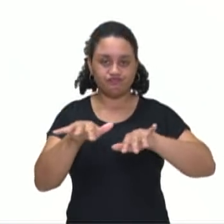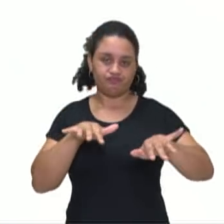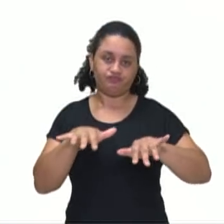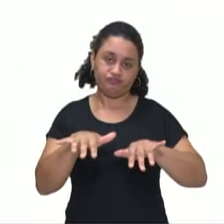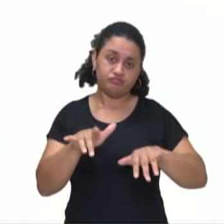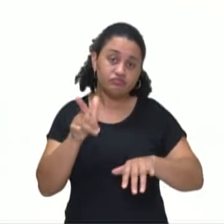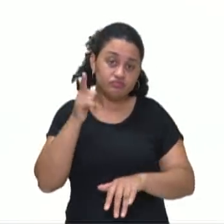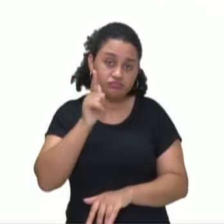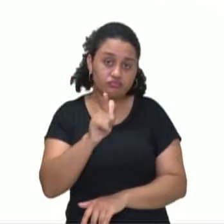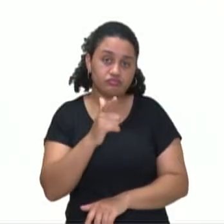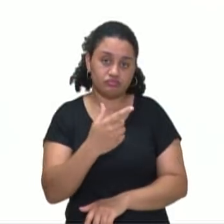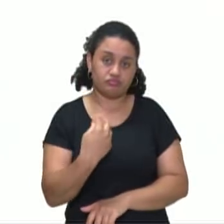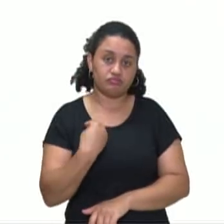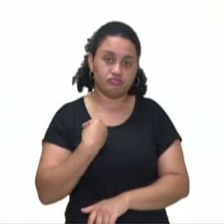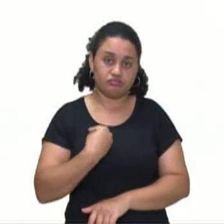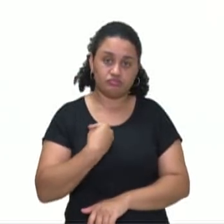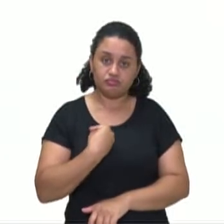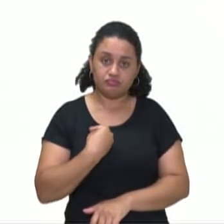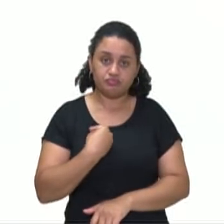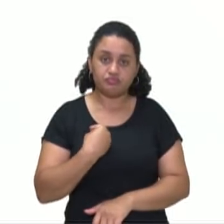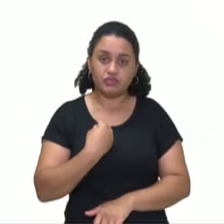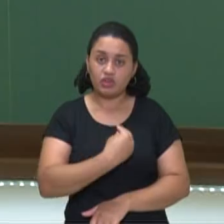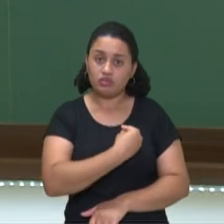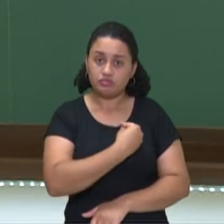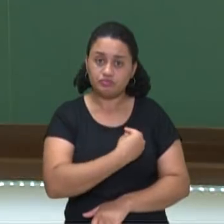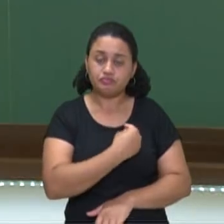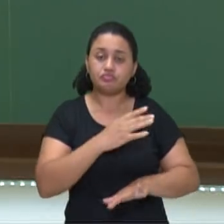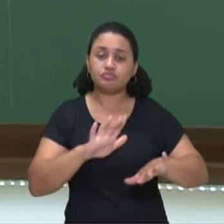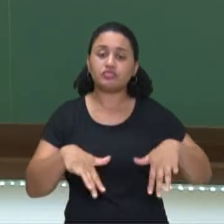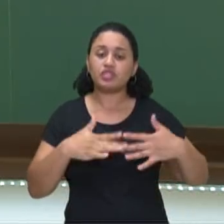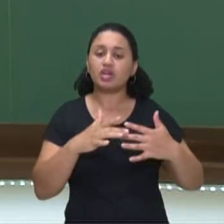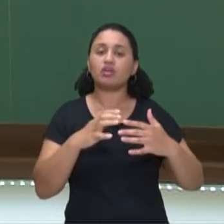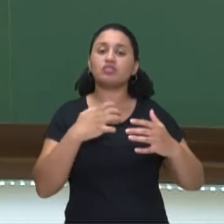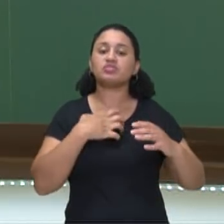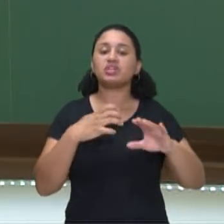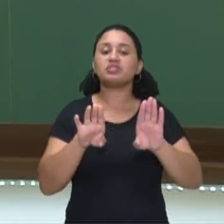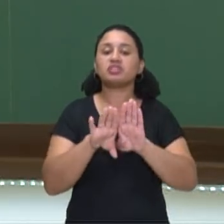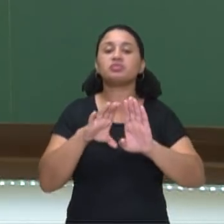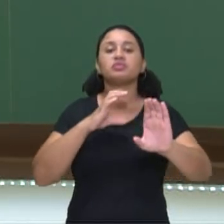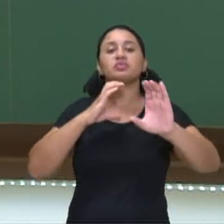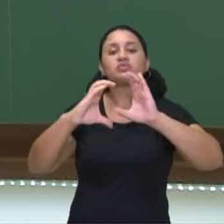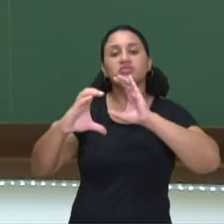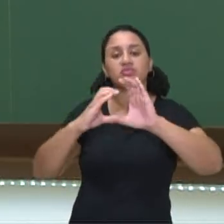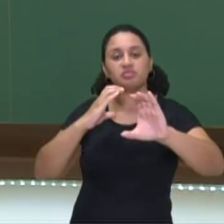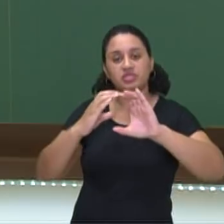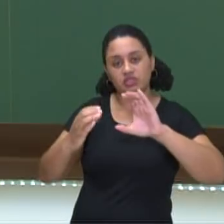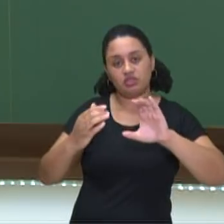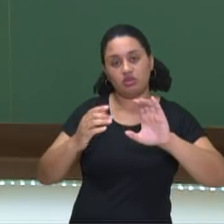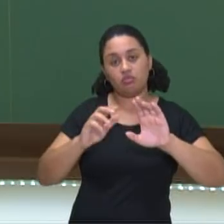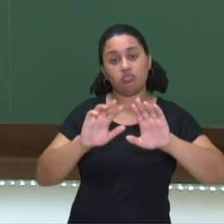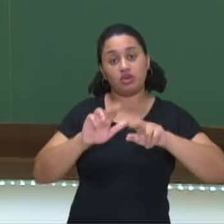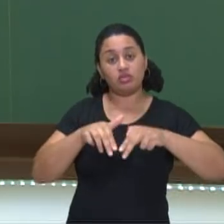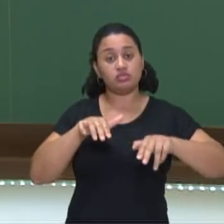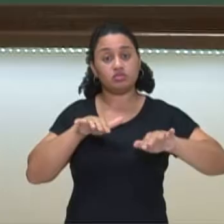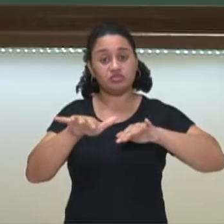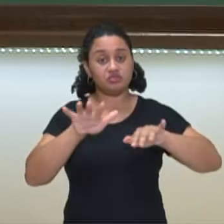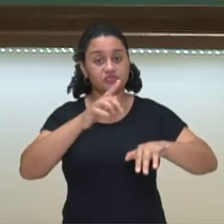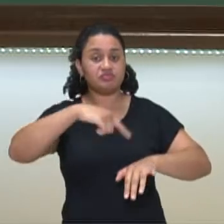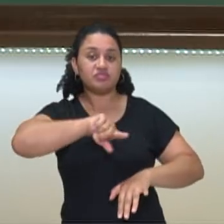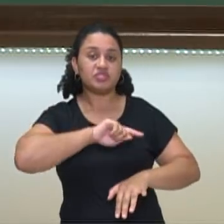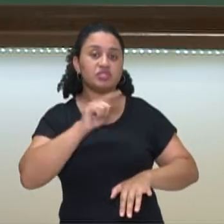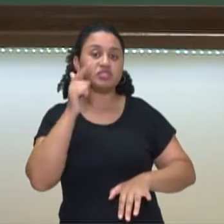para sobreviver, tá? De comunicação, nos comunicamos através do nosso movimento.